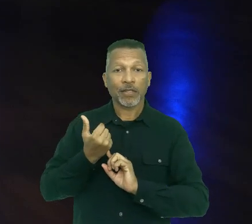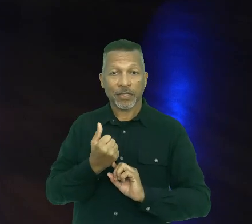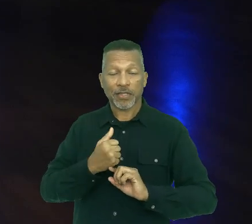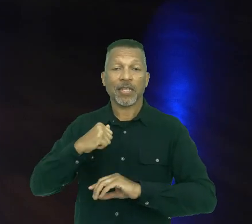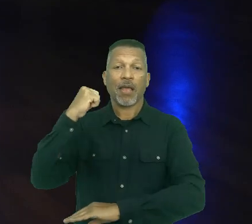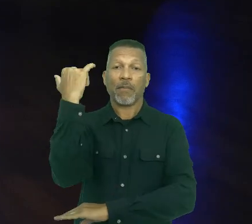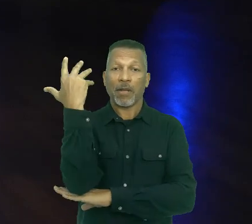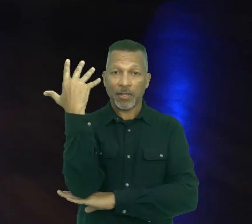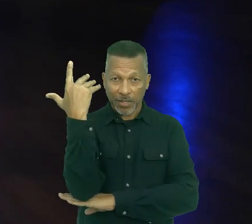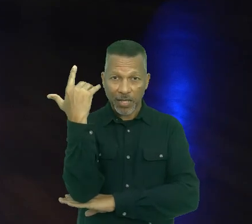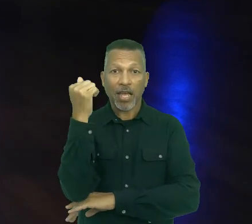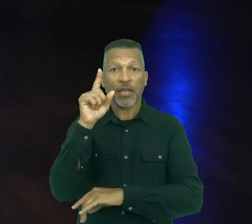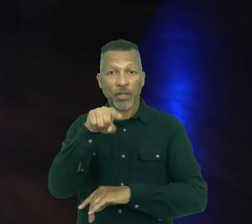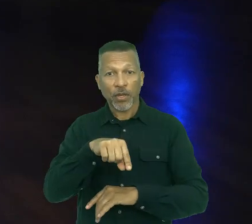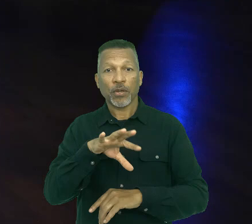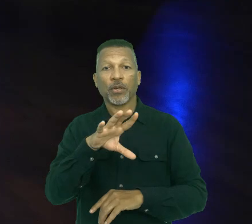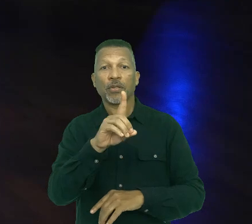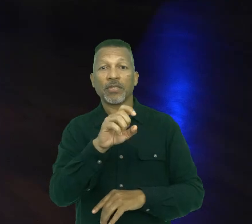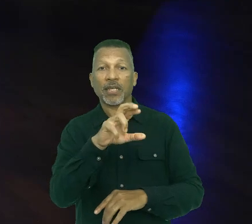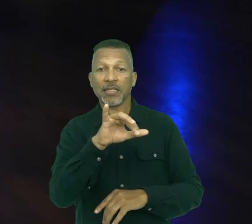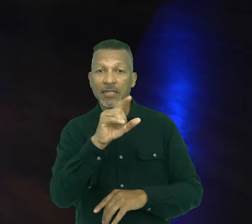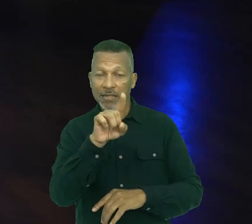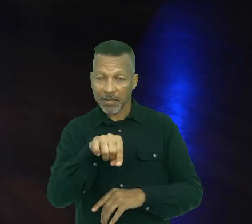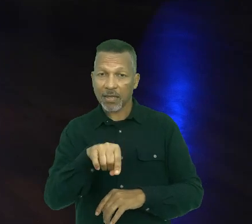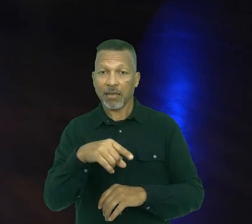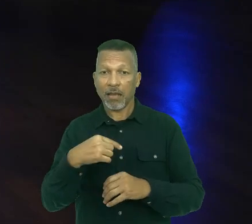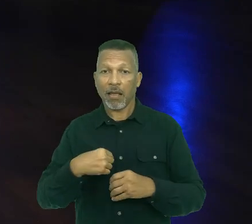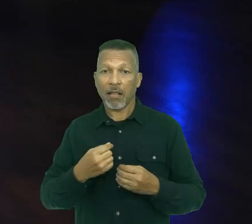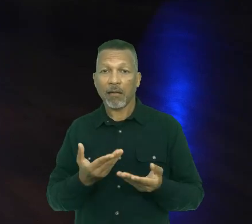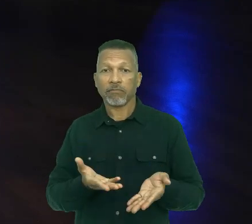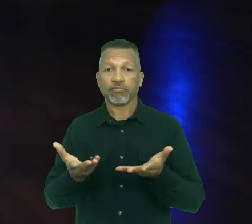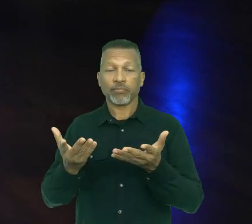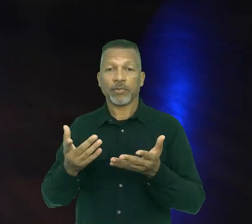pelo Darcy e pela PROC. E